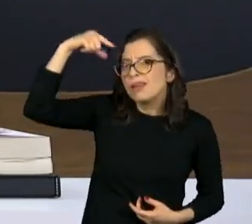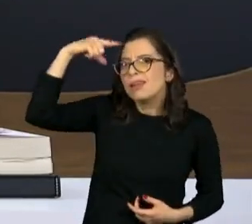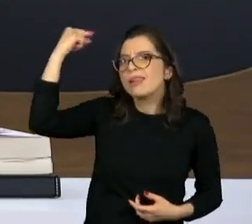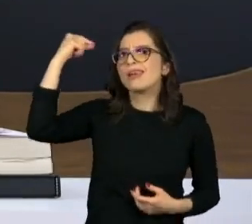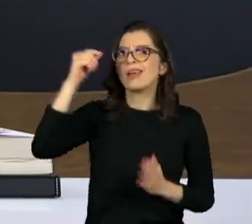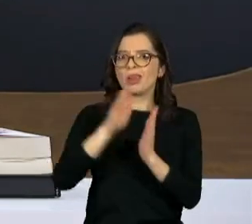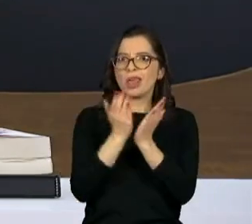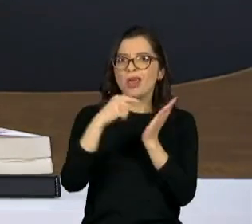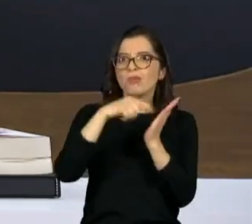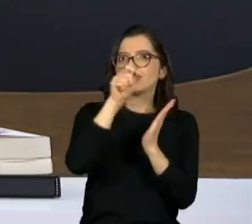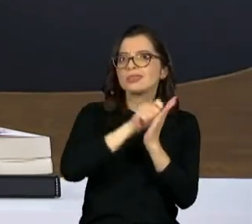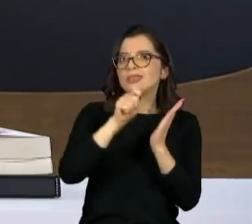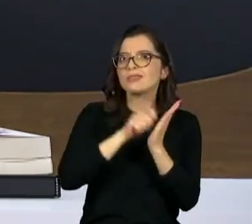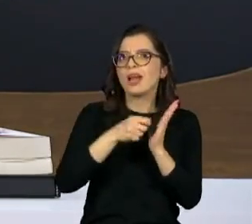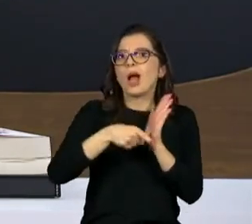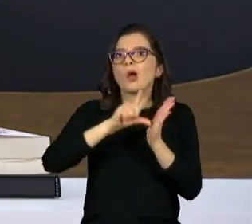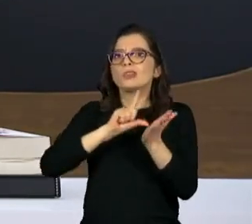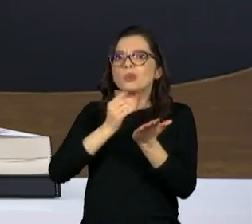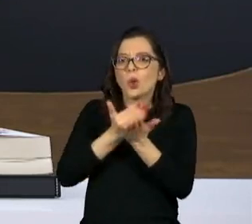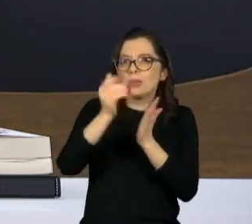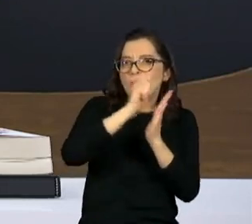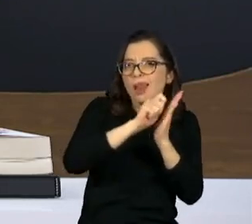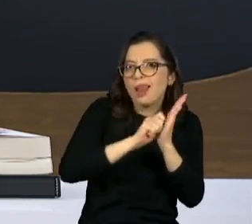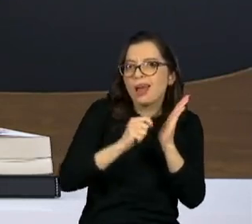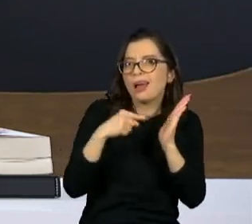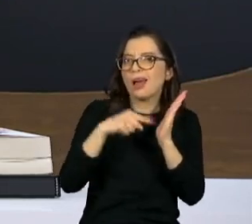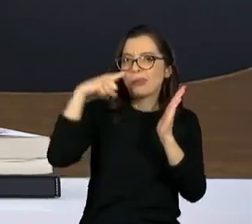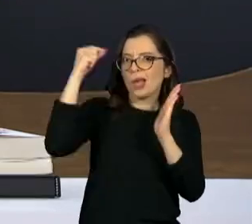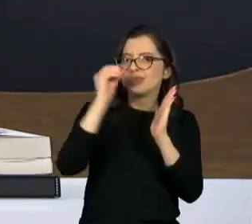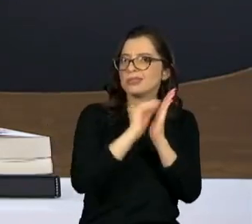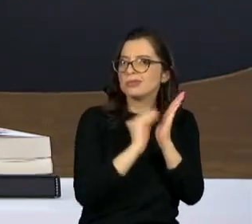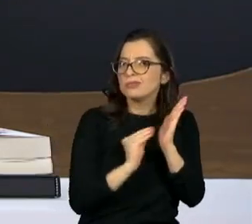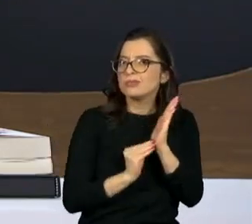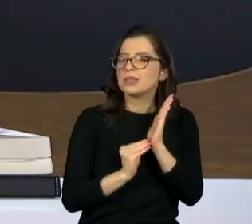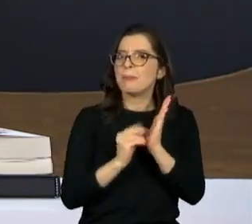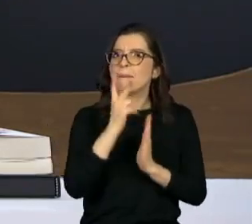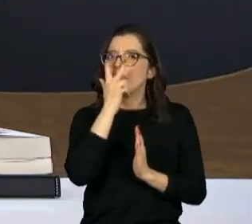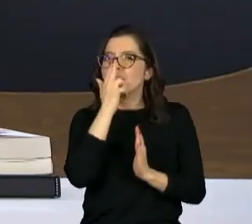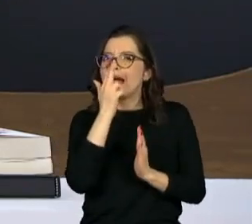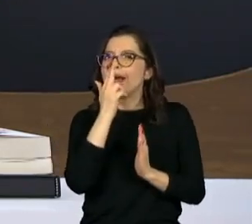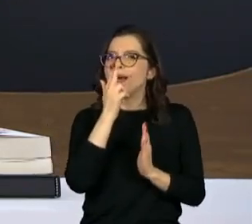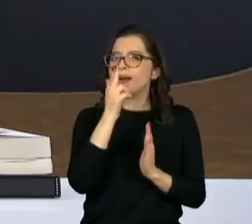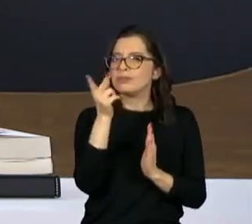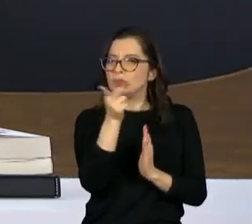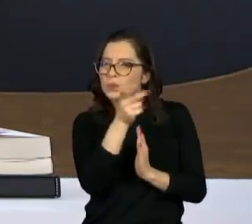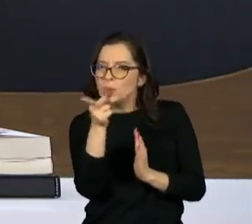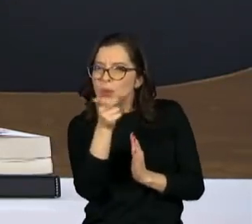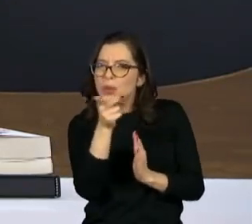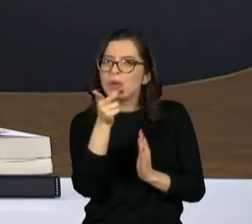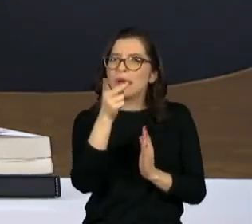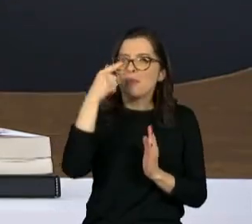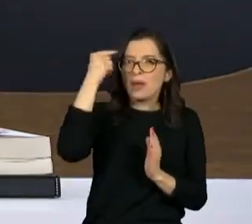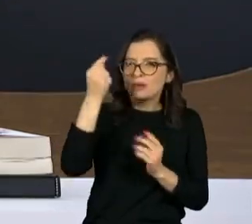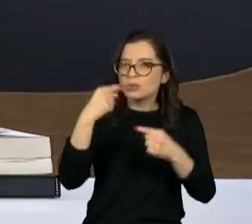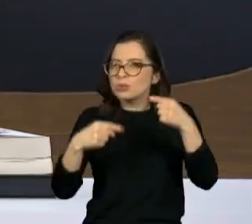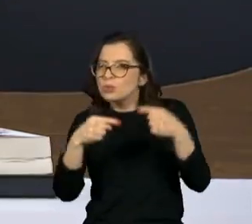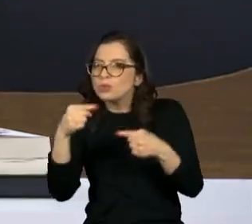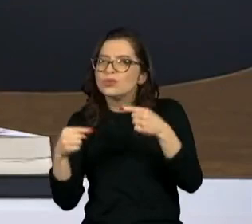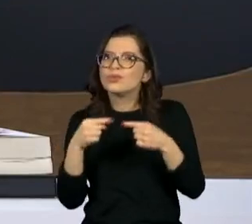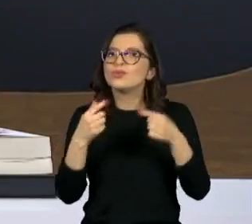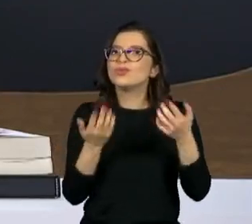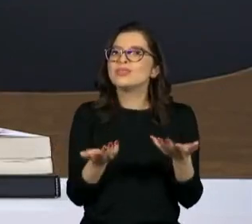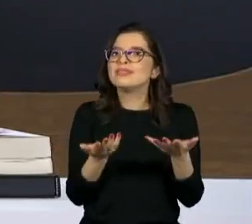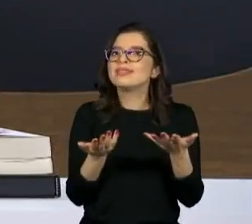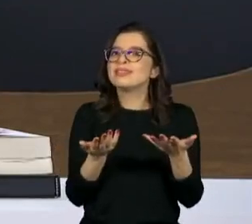Justiça, porque os senhores discordam em algumas coisas, partem ali de premissas que às vezes são as